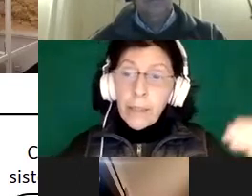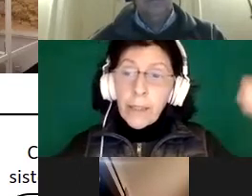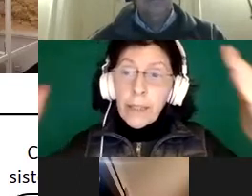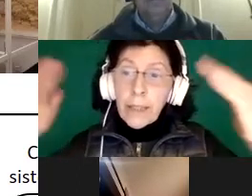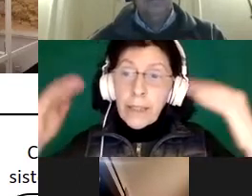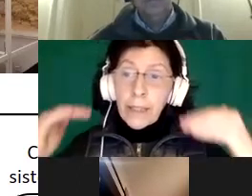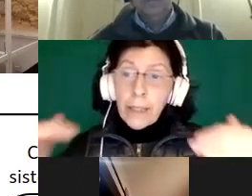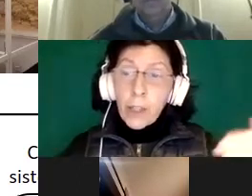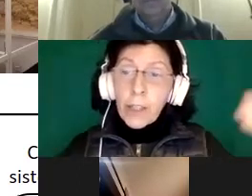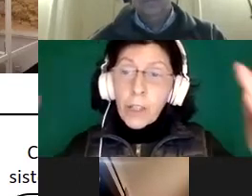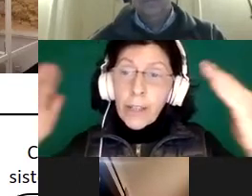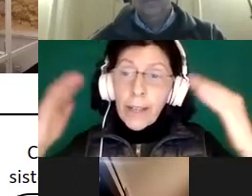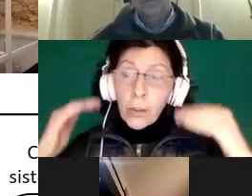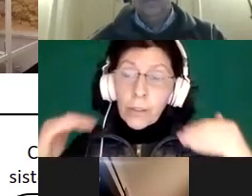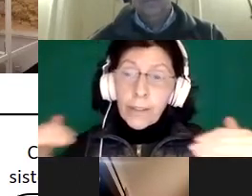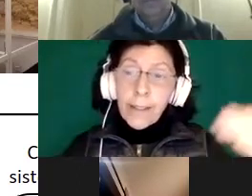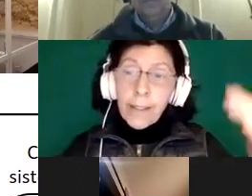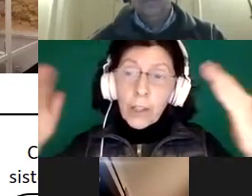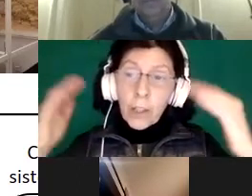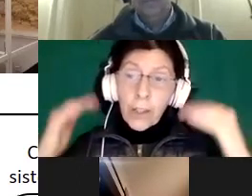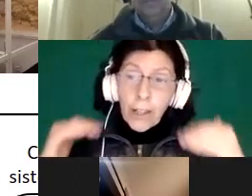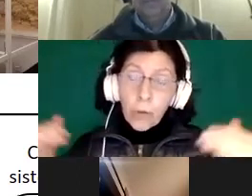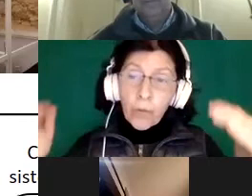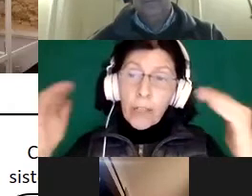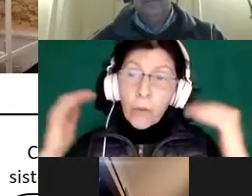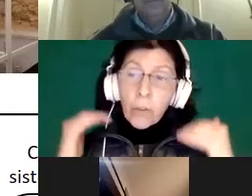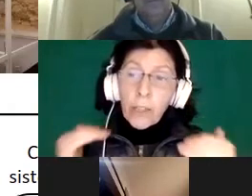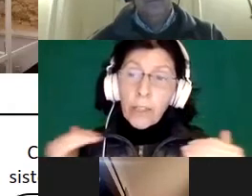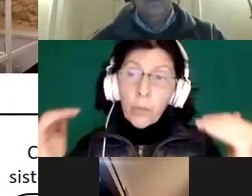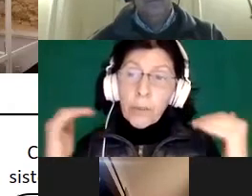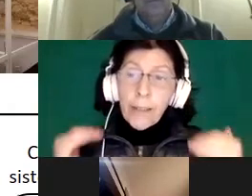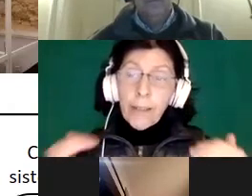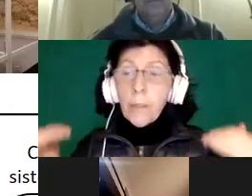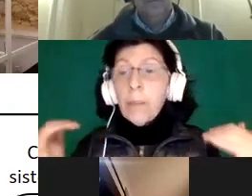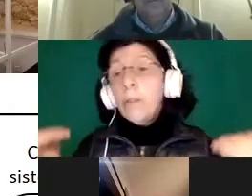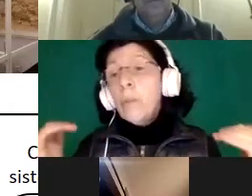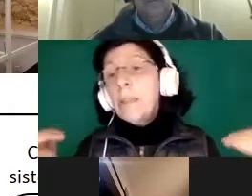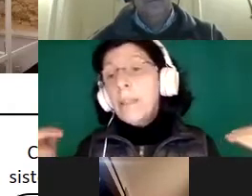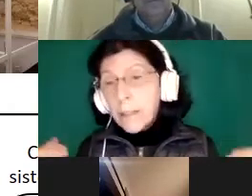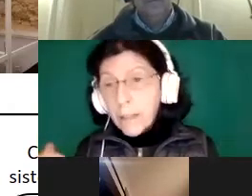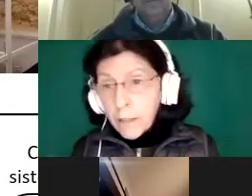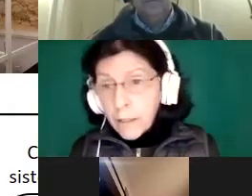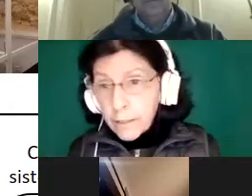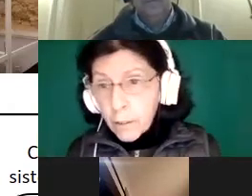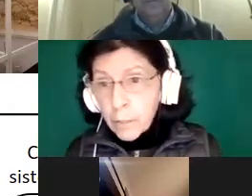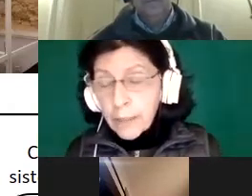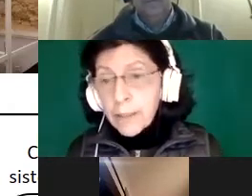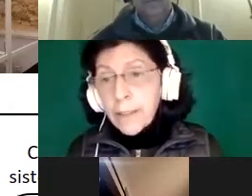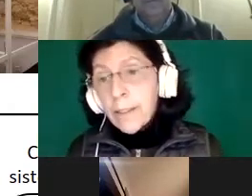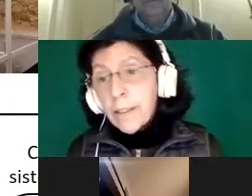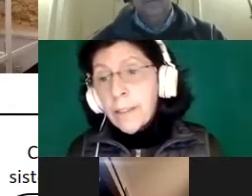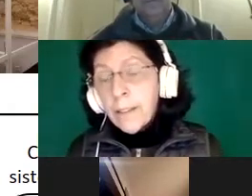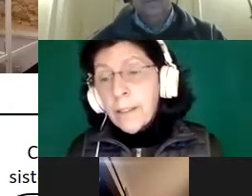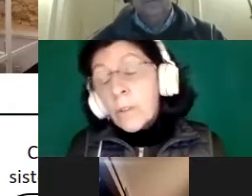aqui a descascar ou a tentar descascar os vários layers do passado para, de uma maneira